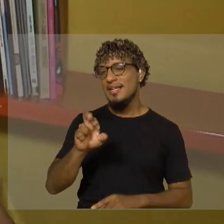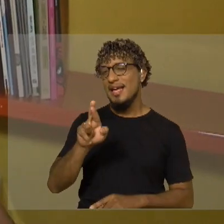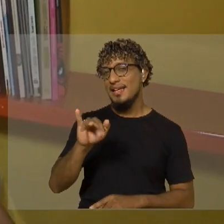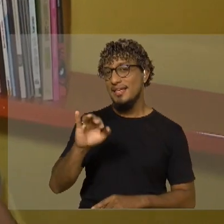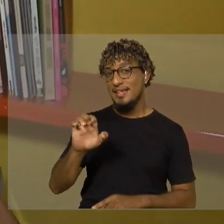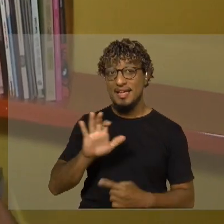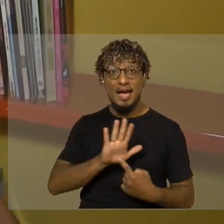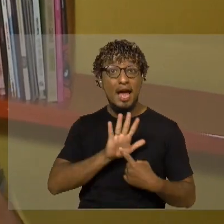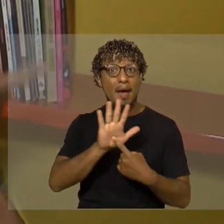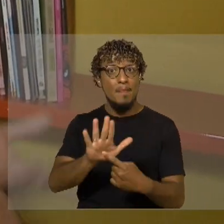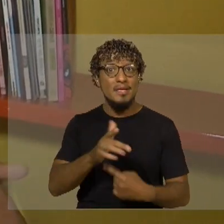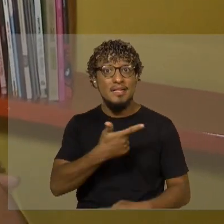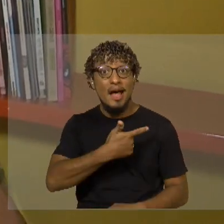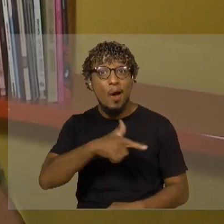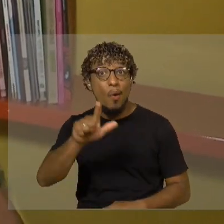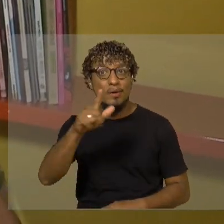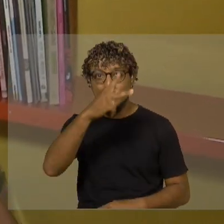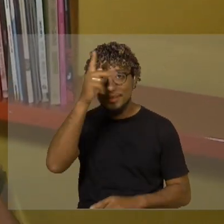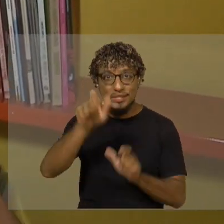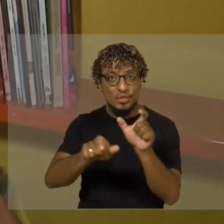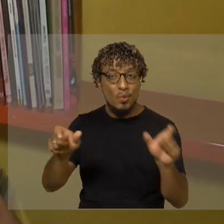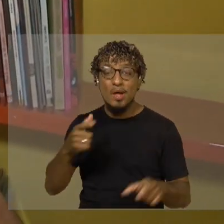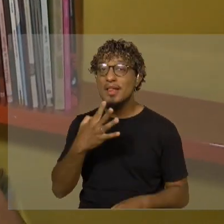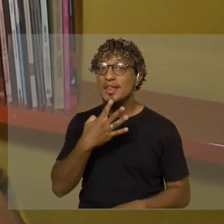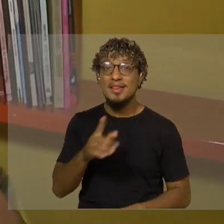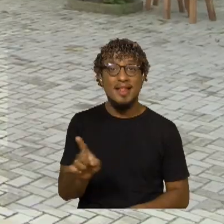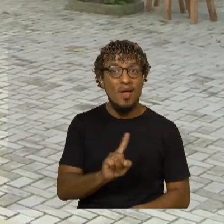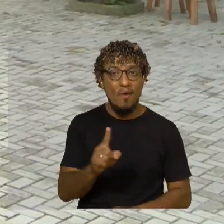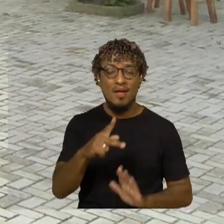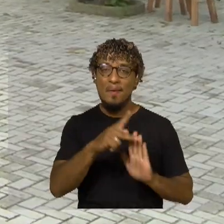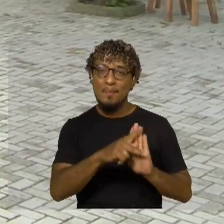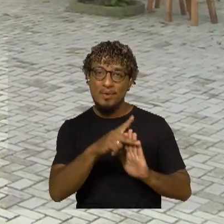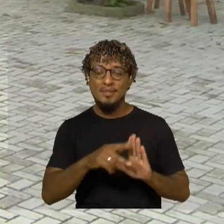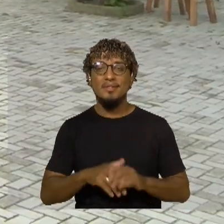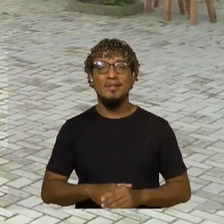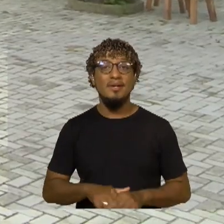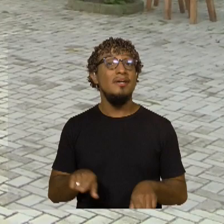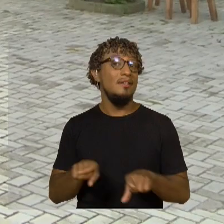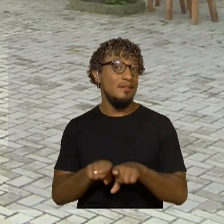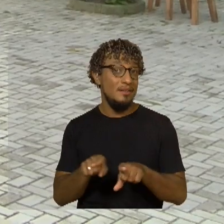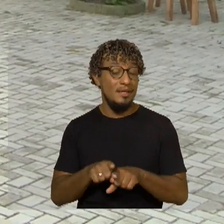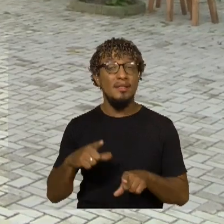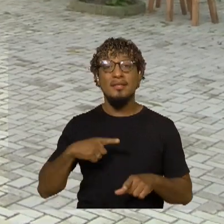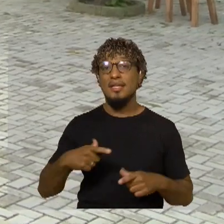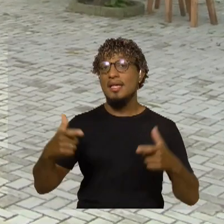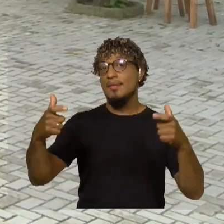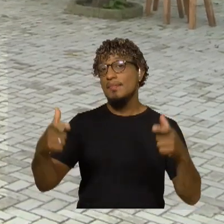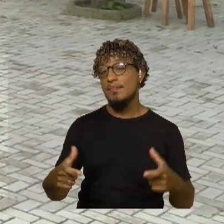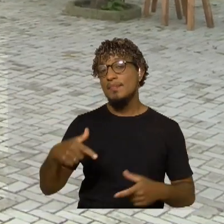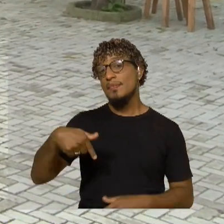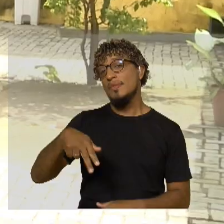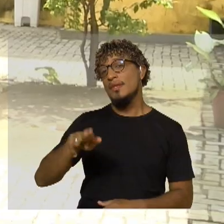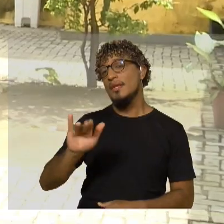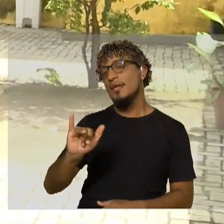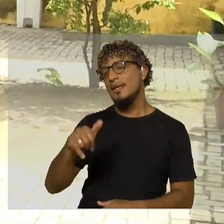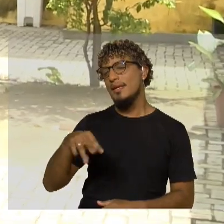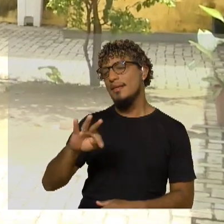projeto para outras pessoas que não tiveram oportunidade de conhecer. Nós temos também o Quintal das Pretas,